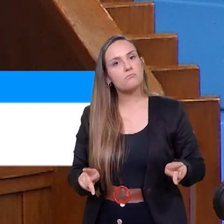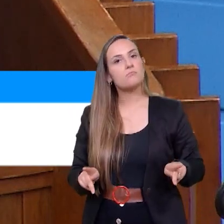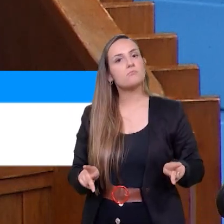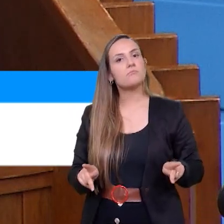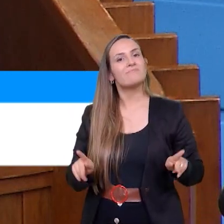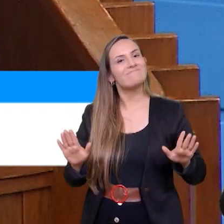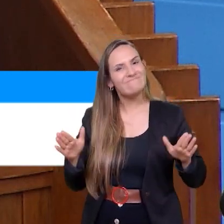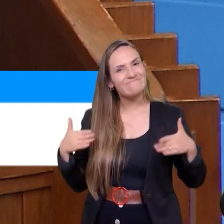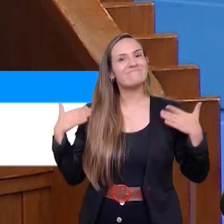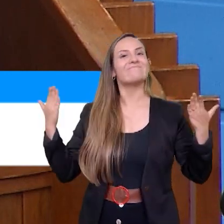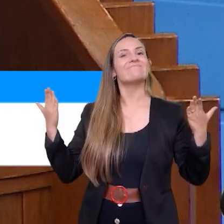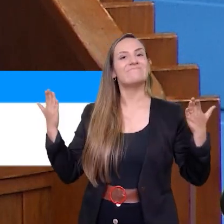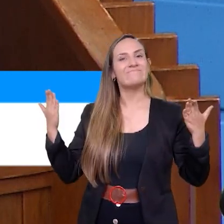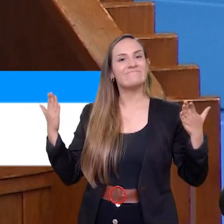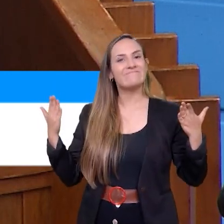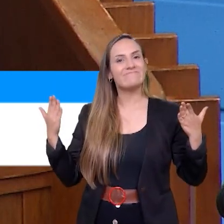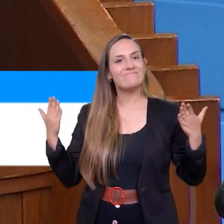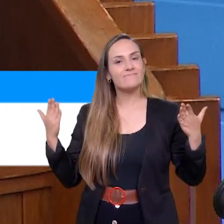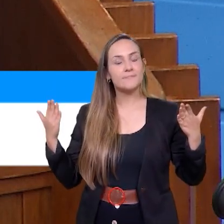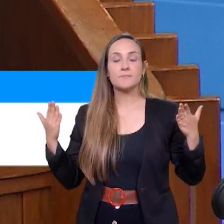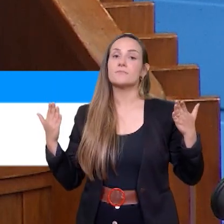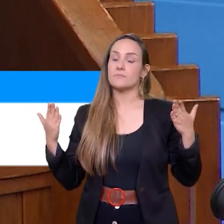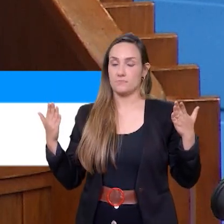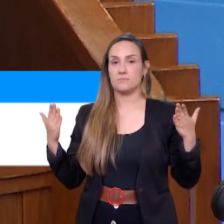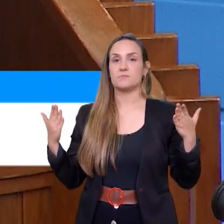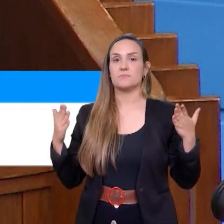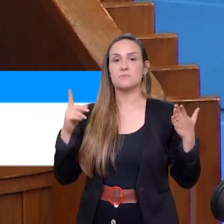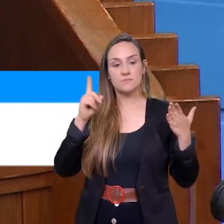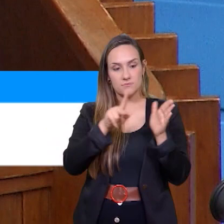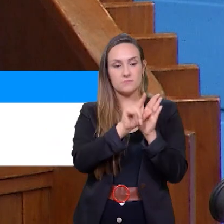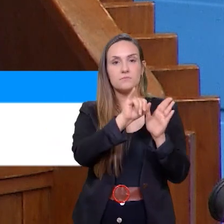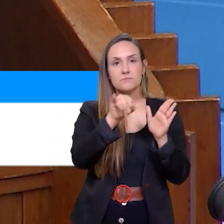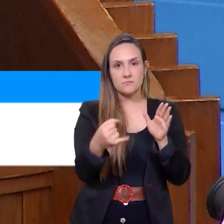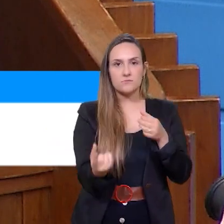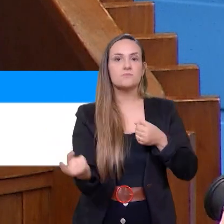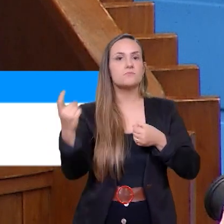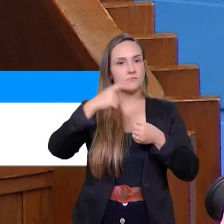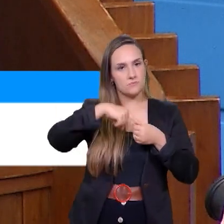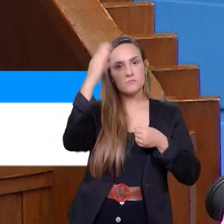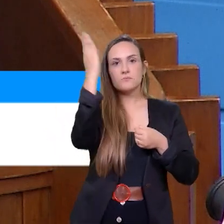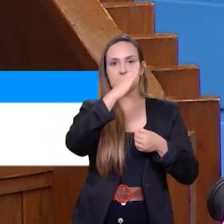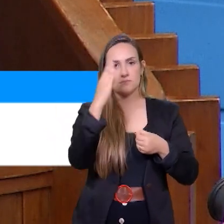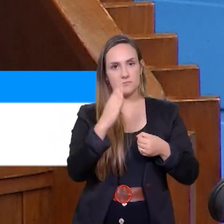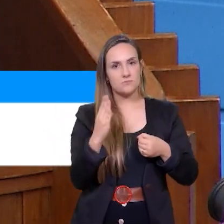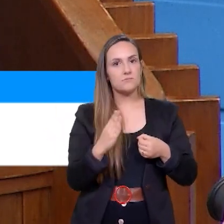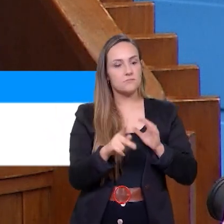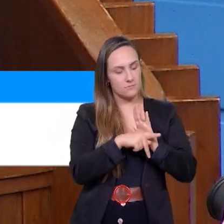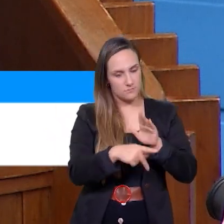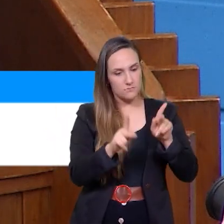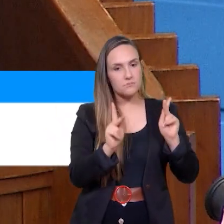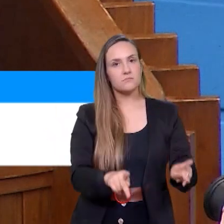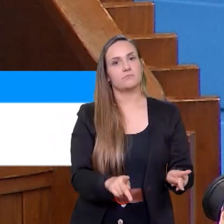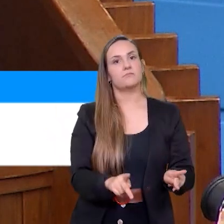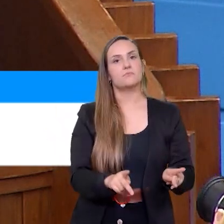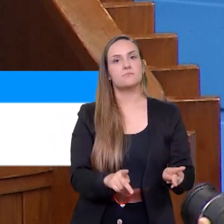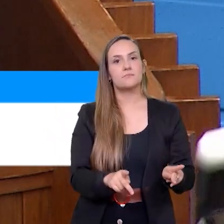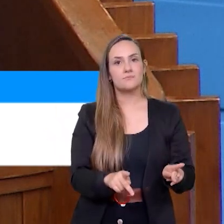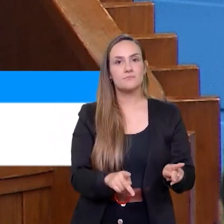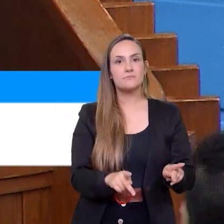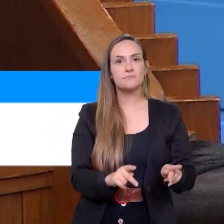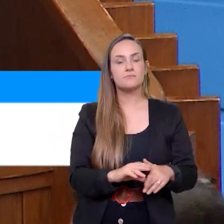da fraternidade, da harmonia, da solidariedade,